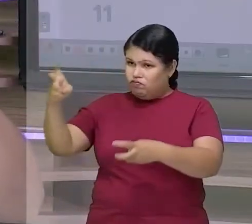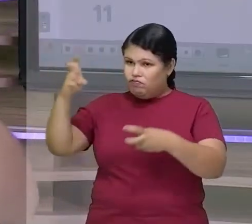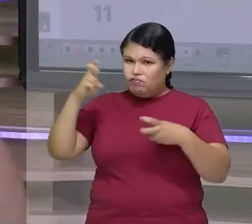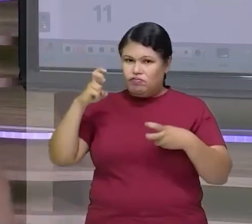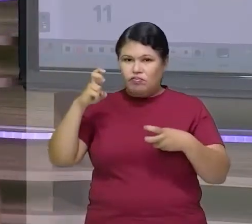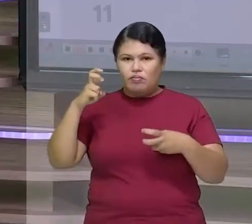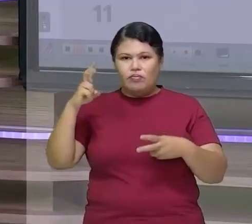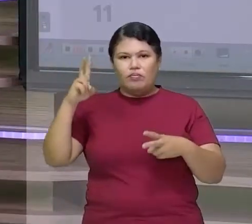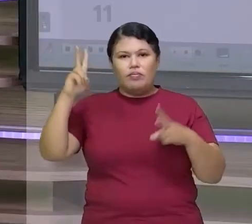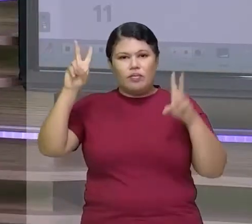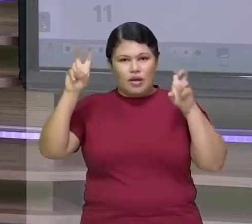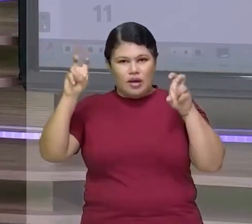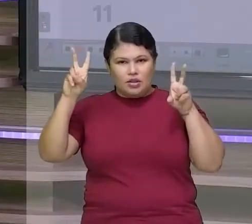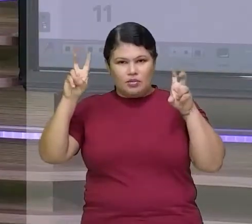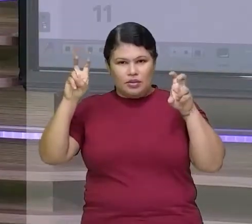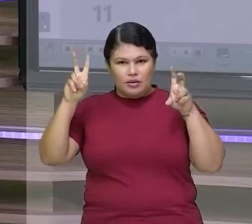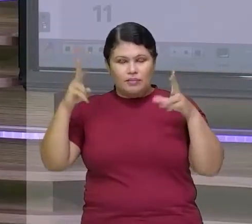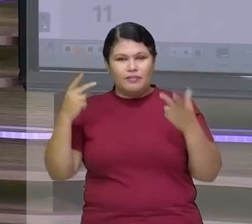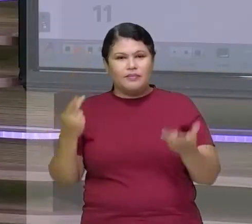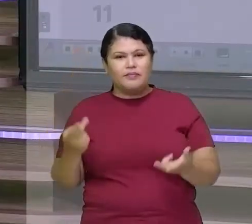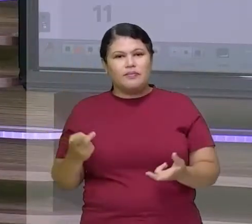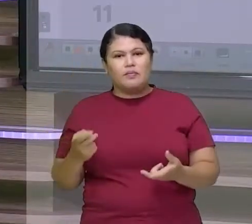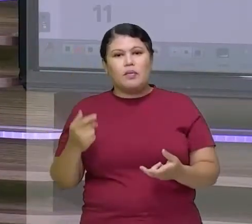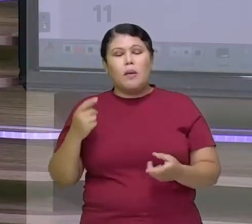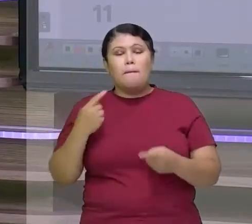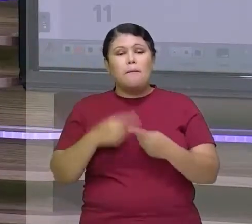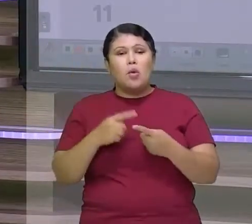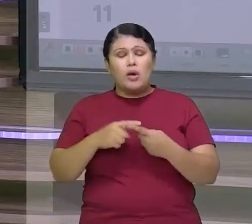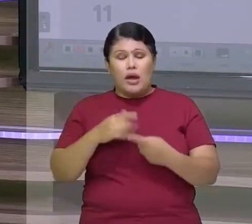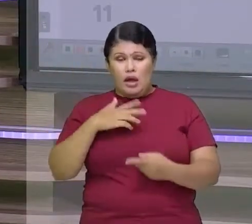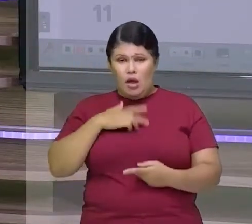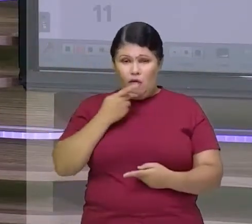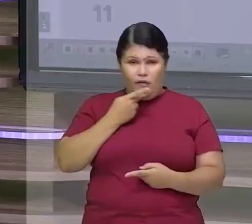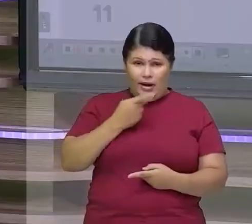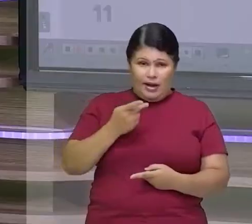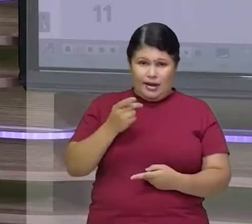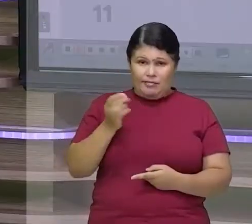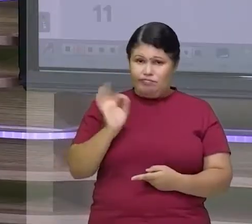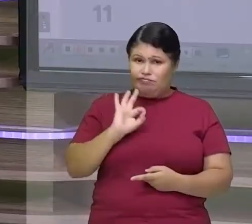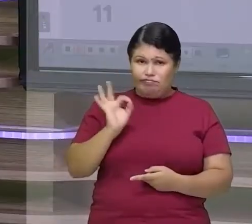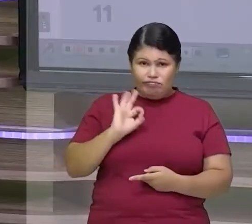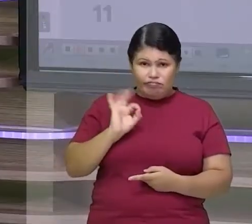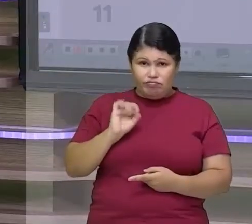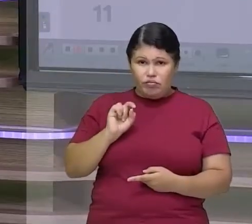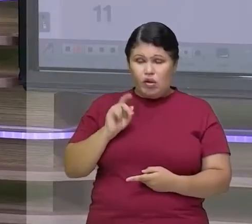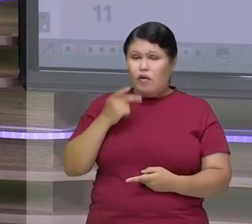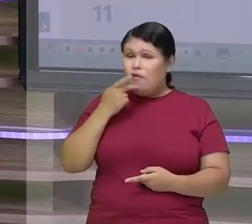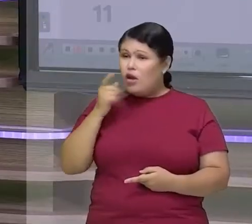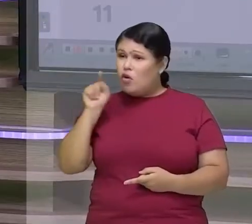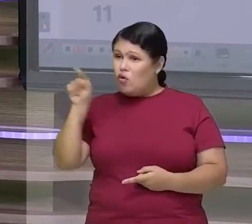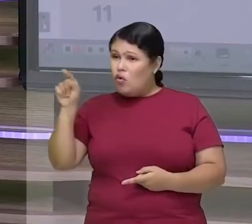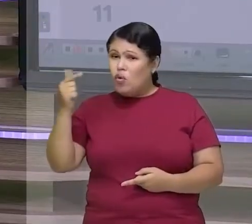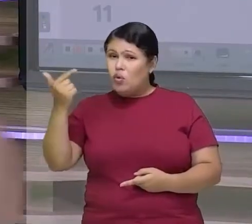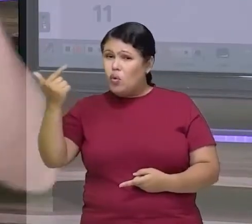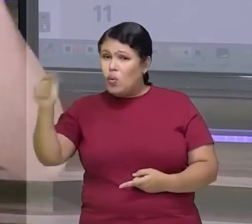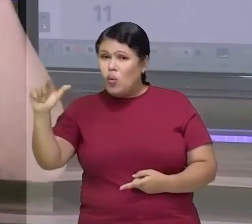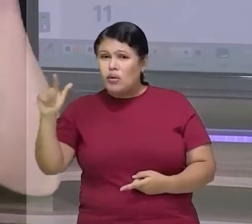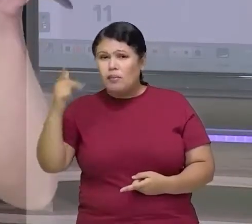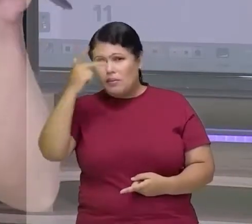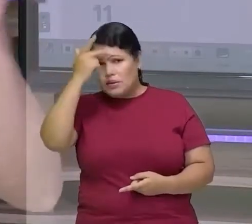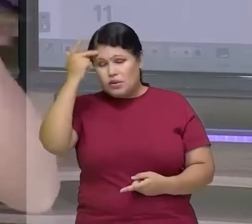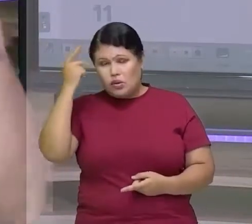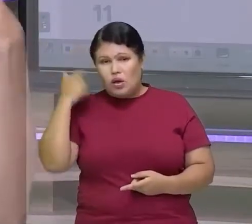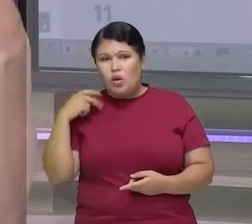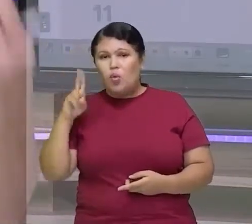aspas. Entenderam? Por quê? Porque eu não é minha. A declaração, a frase não é minha, logo eu